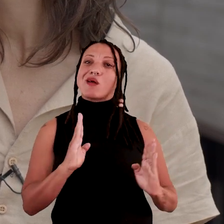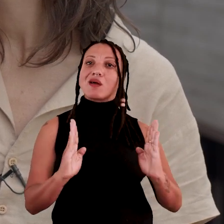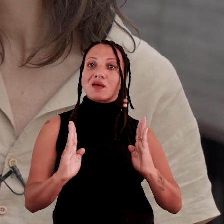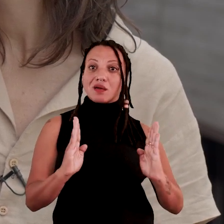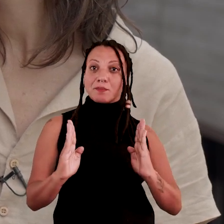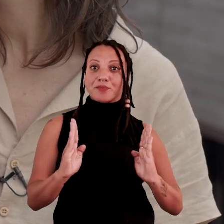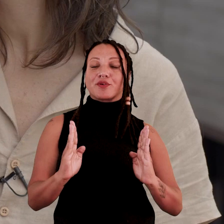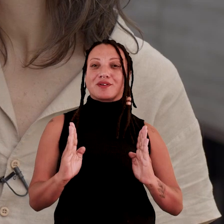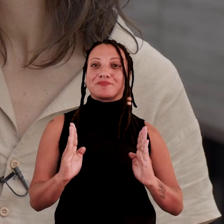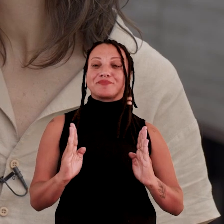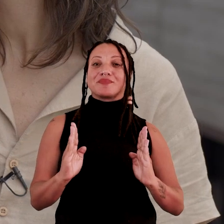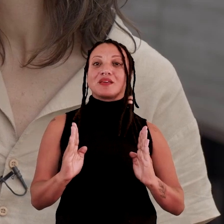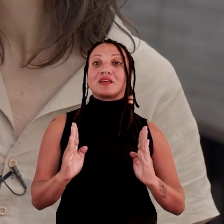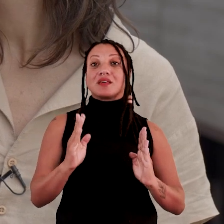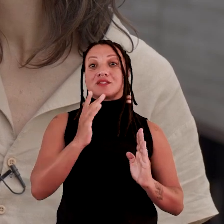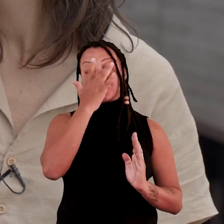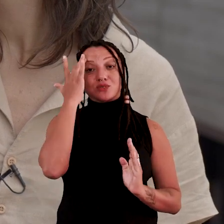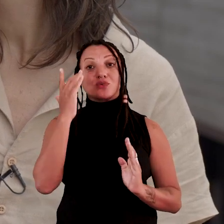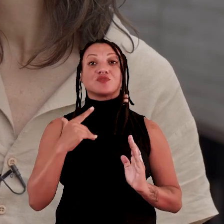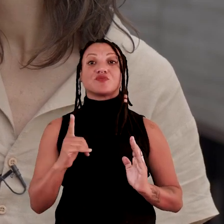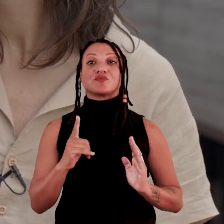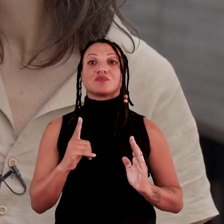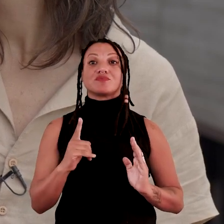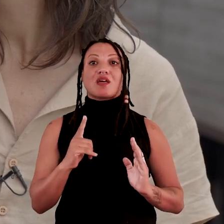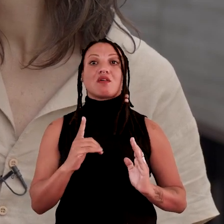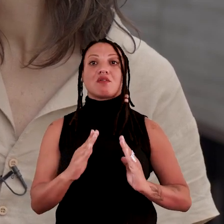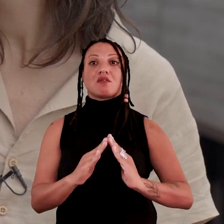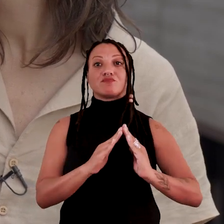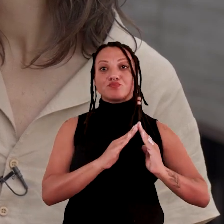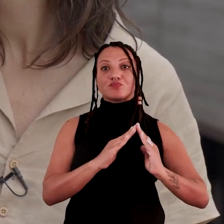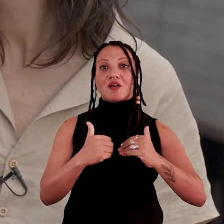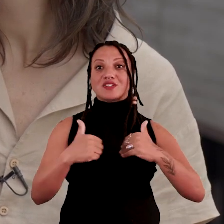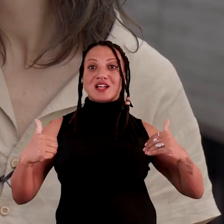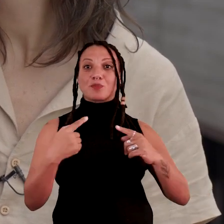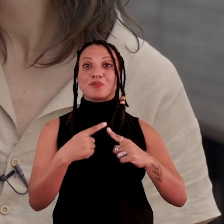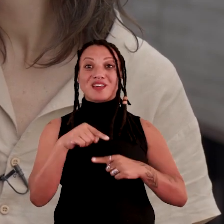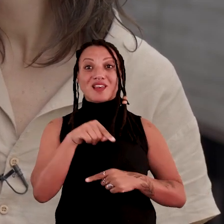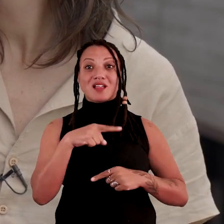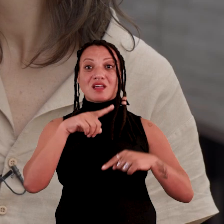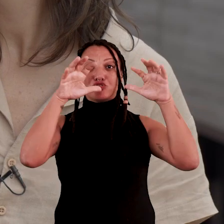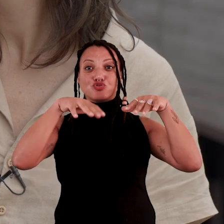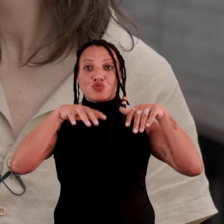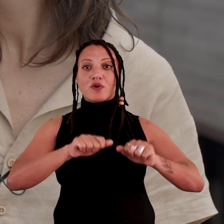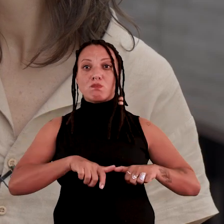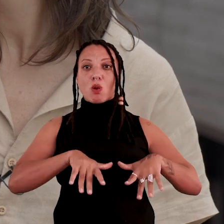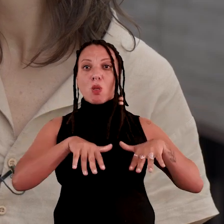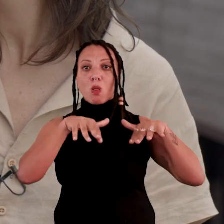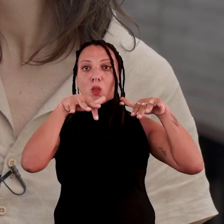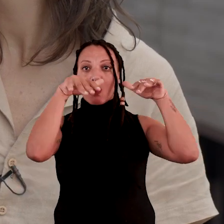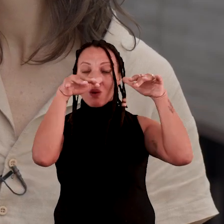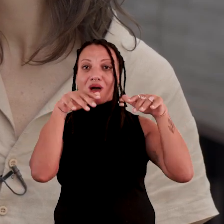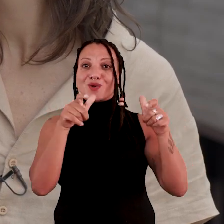alagamento que tem na região. Então é uma área inacessível. Isso foi um grande desafio. Qual material que a gente ia trabalhar, por